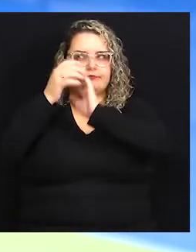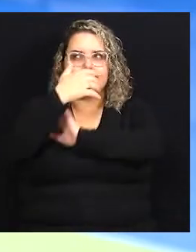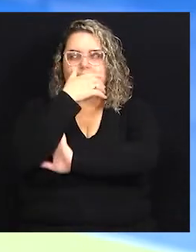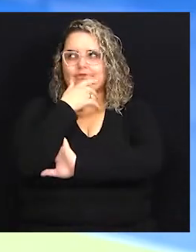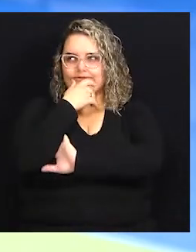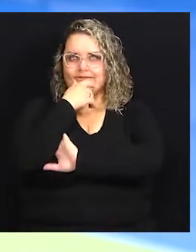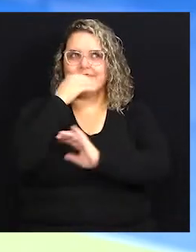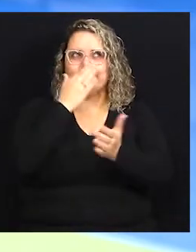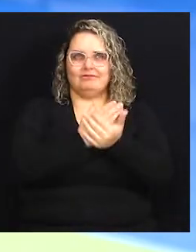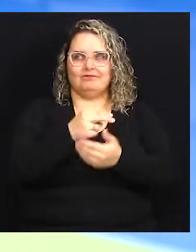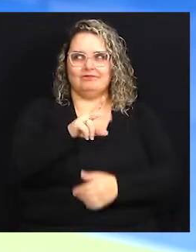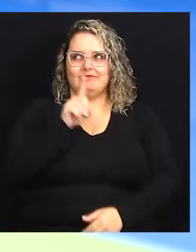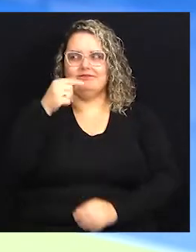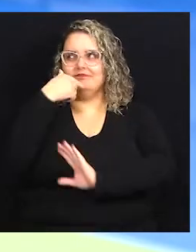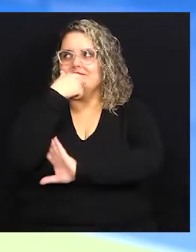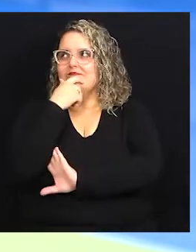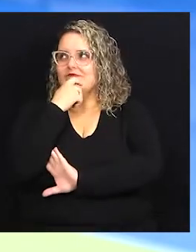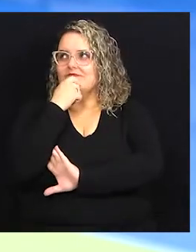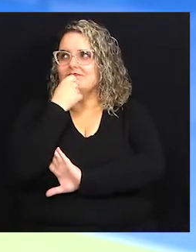ou não.